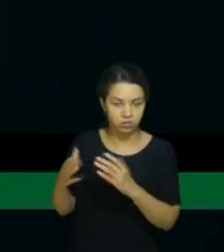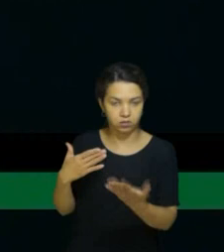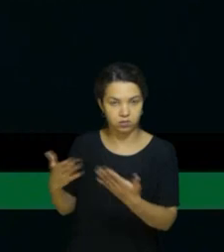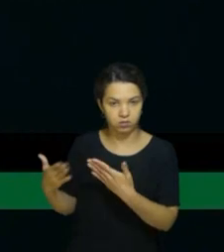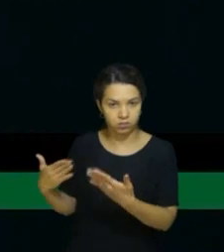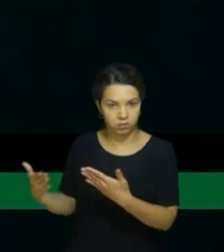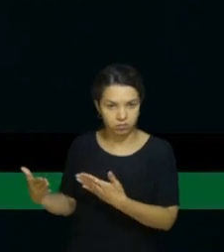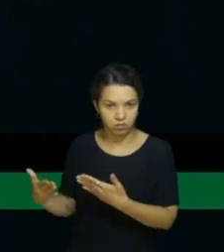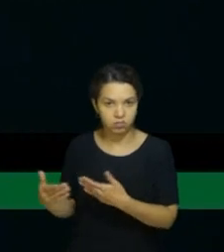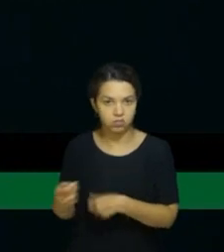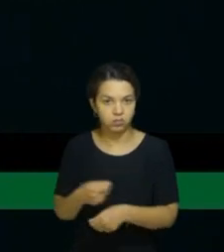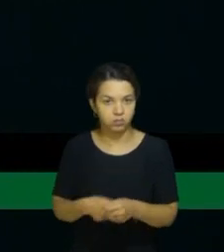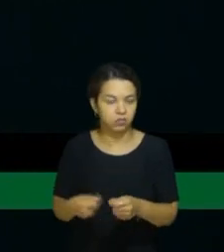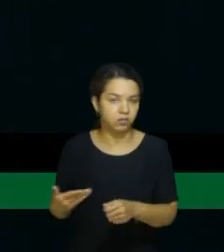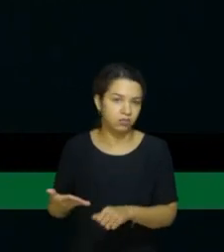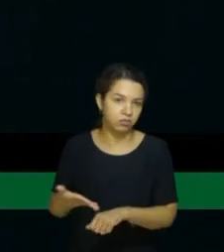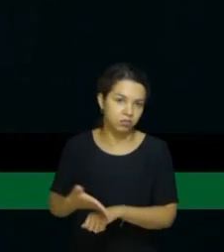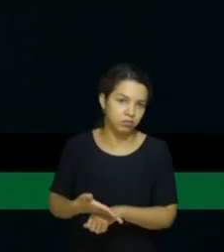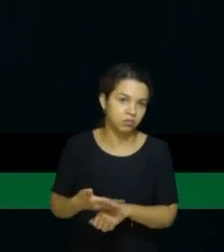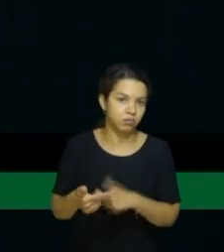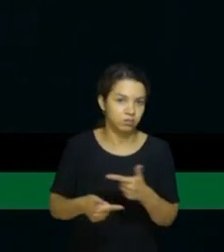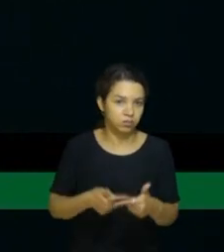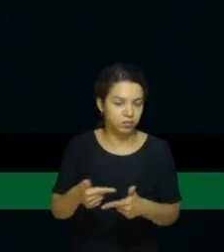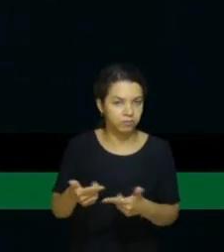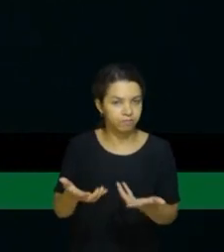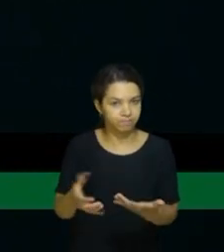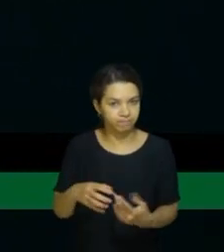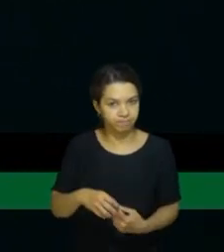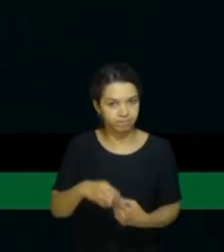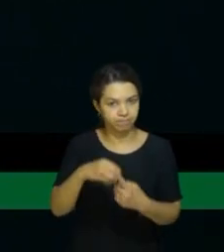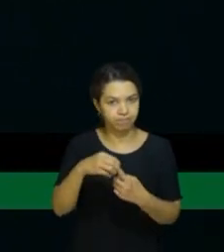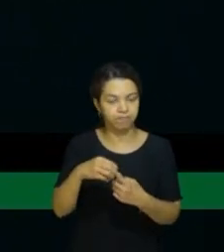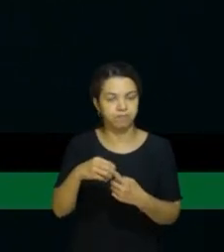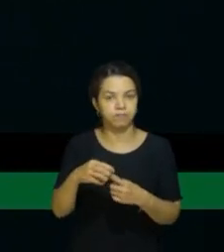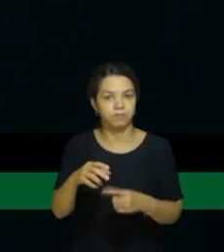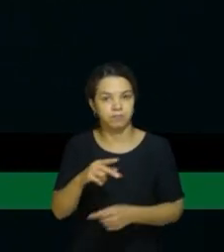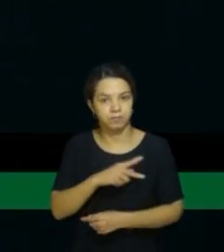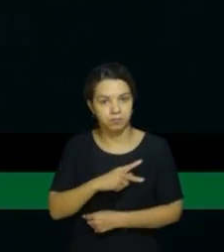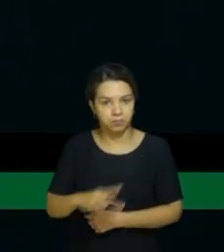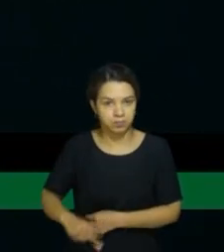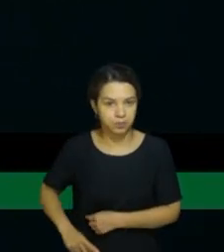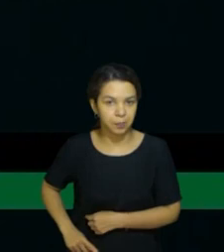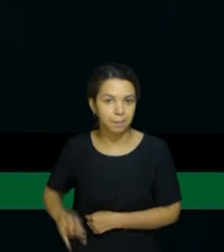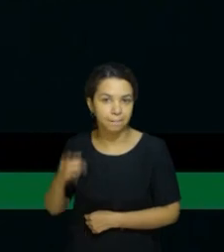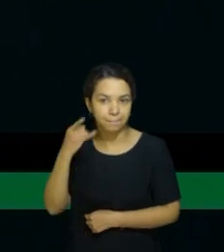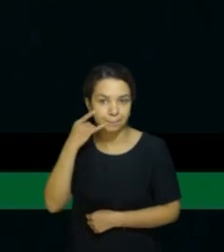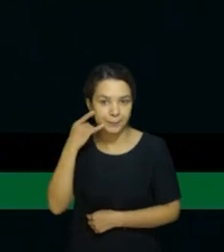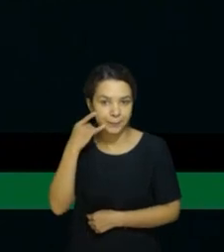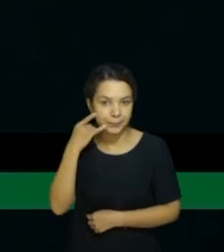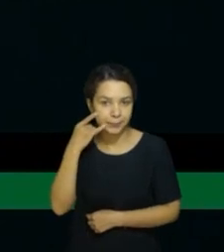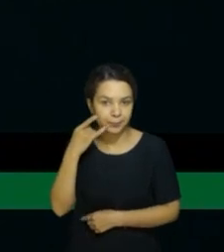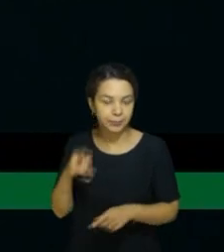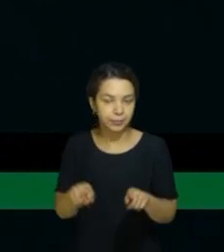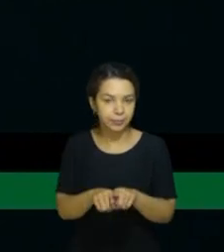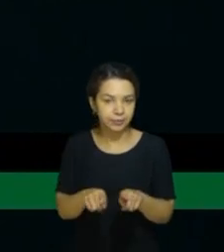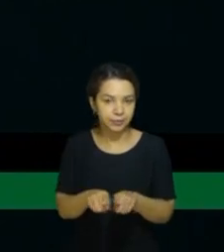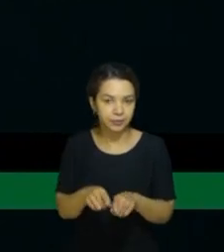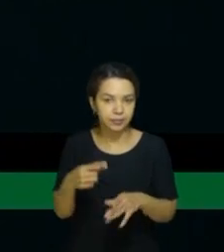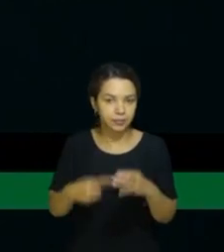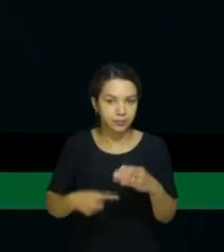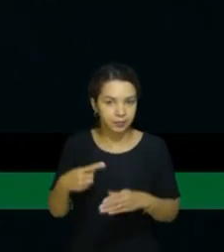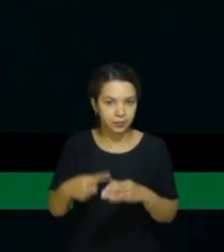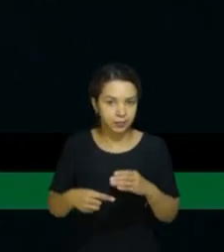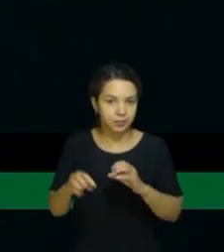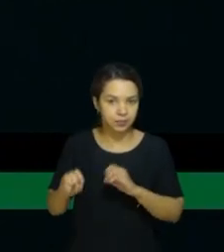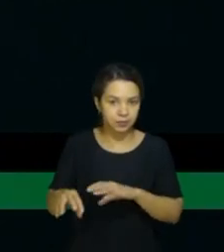entra em campo e eu quero destacar além do presidente Mauro de Nadal da nossa comissão de